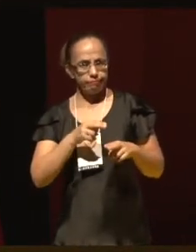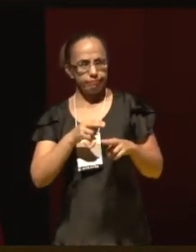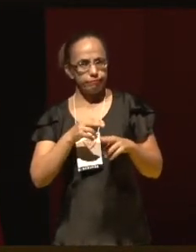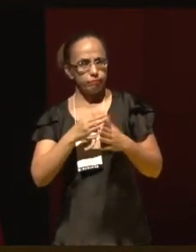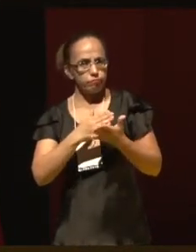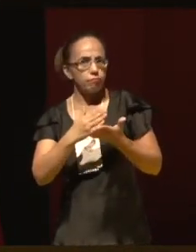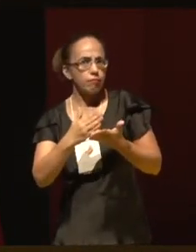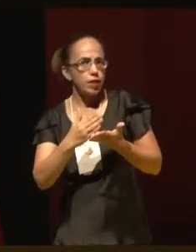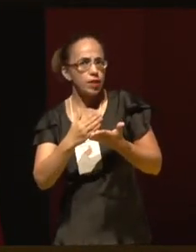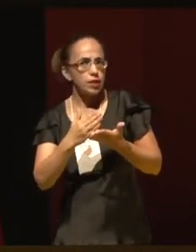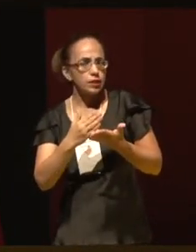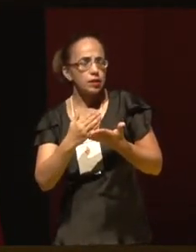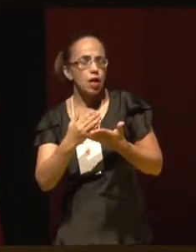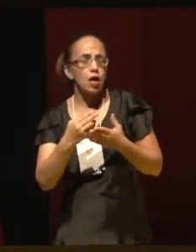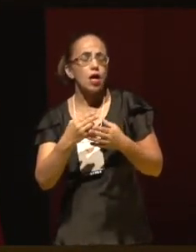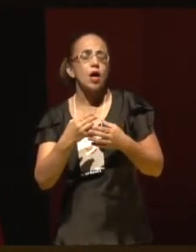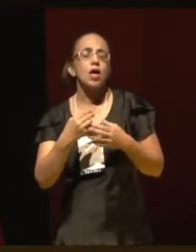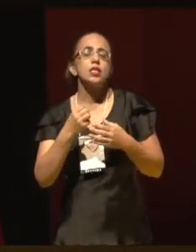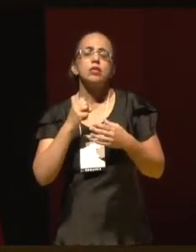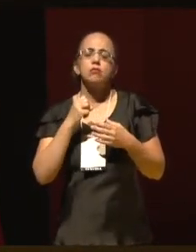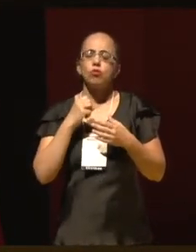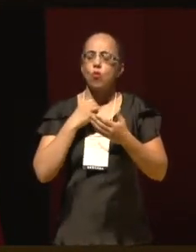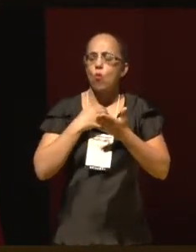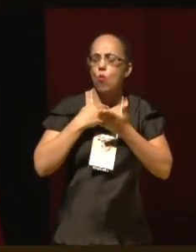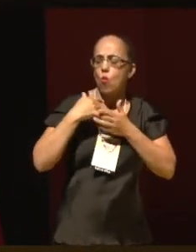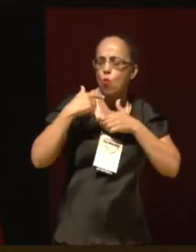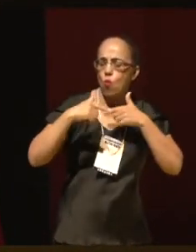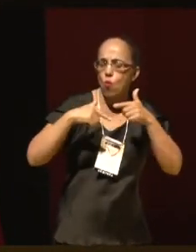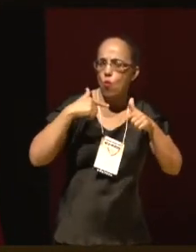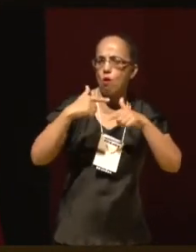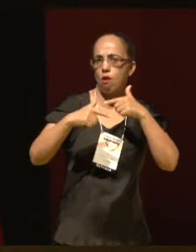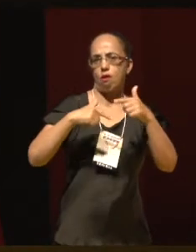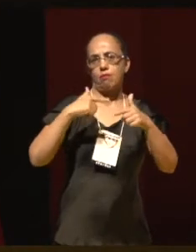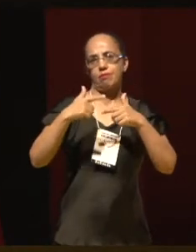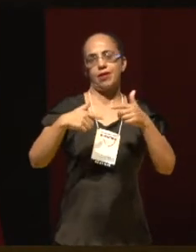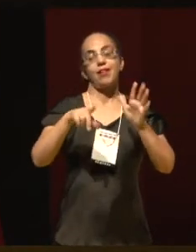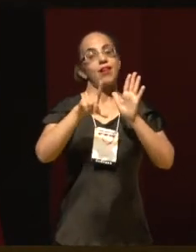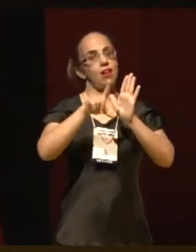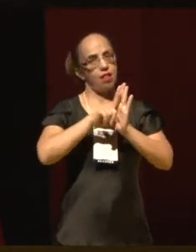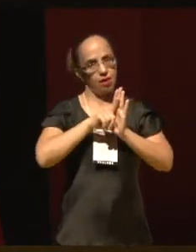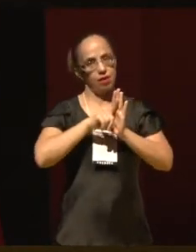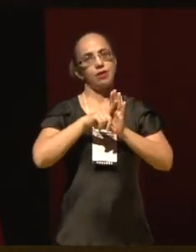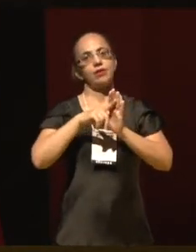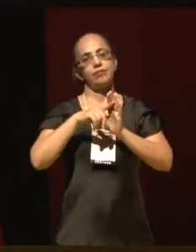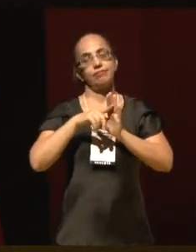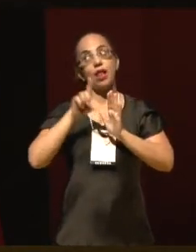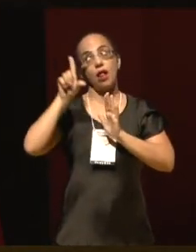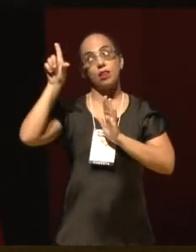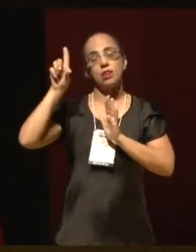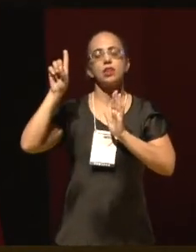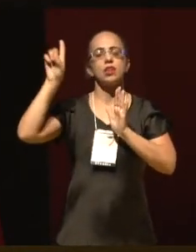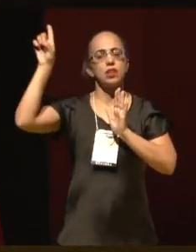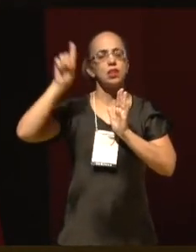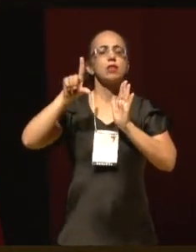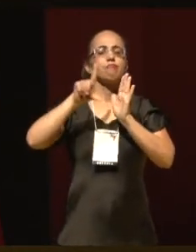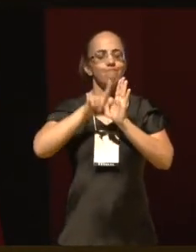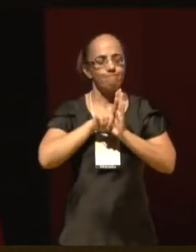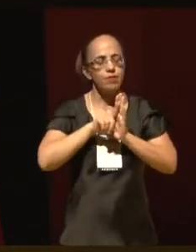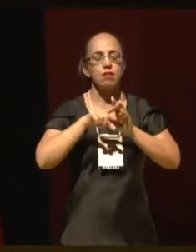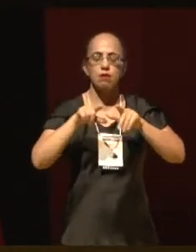Quando nós não atingimos diretamente a lei de trabalho, como deve de ser, então começamos a